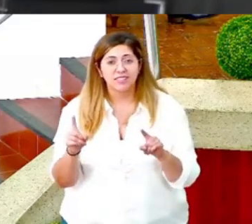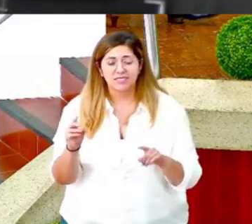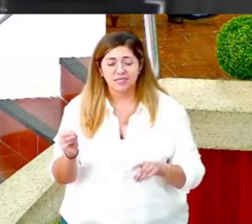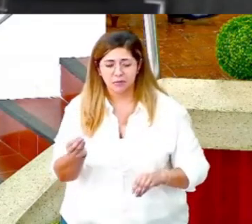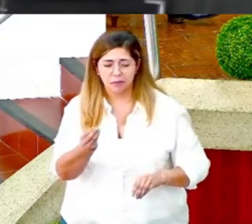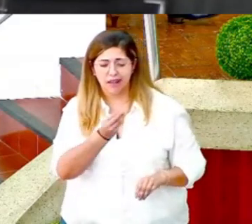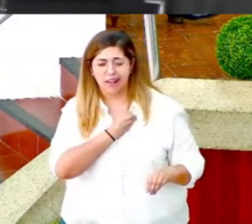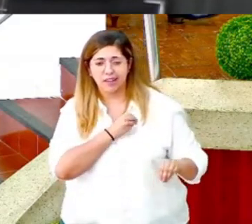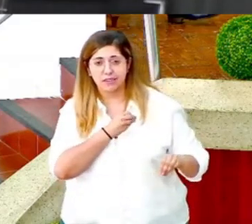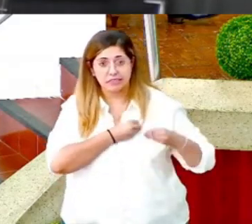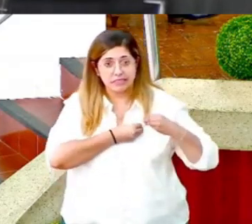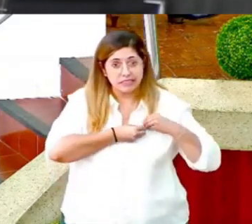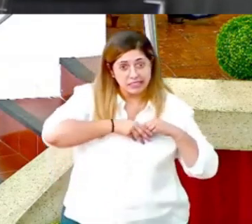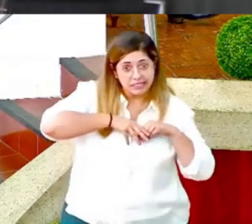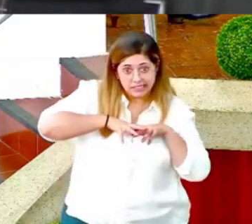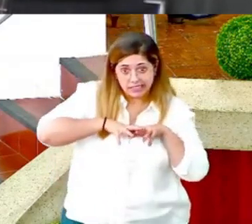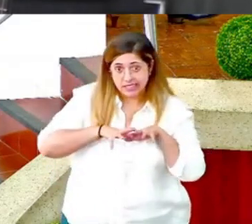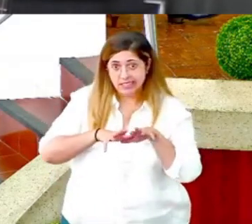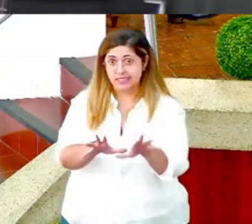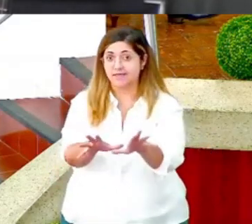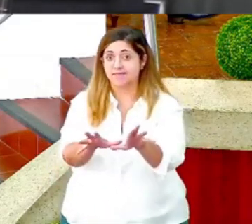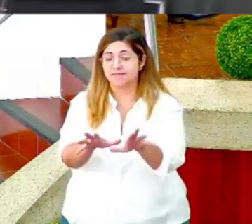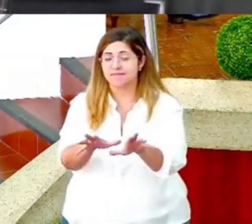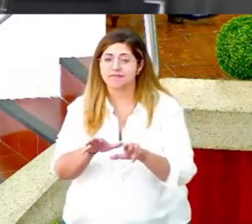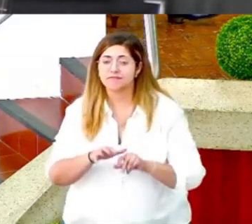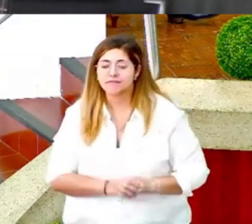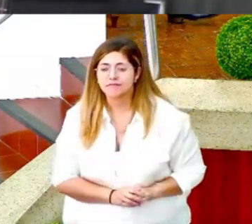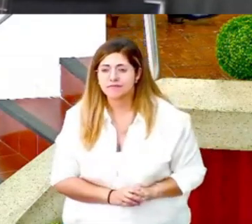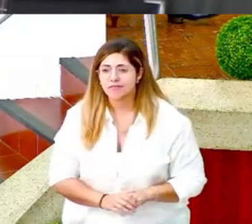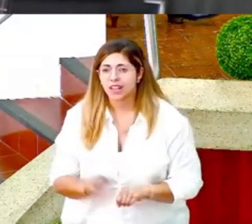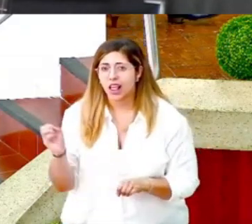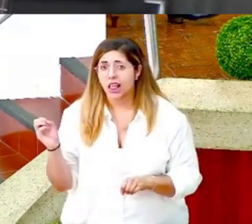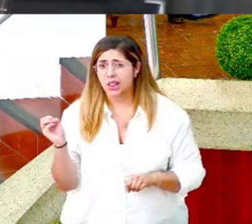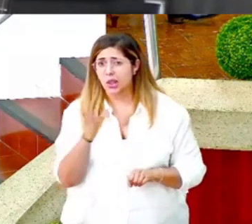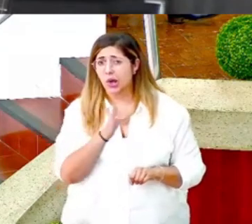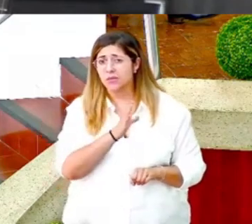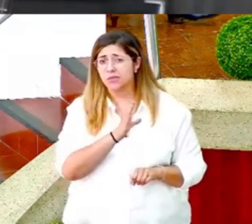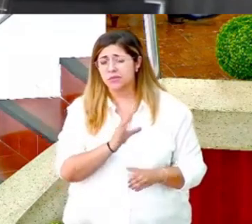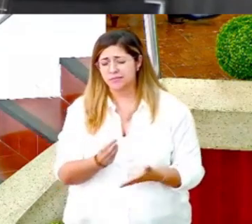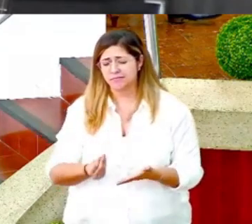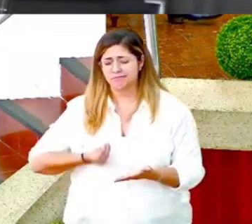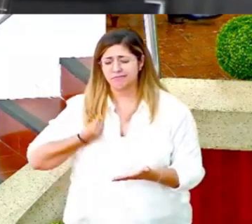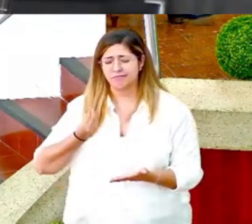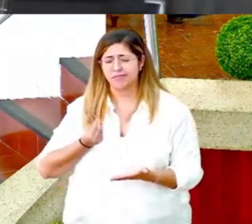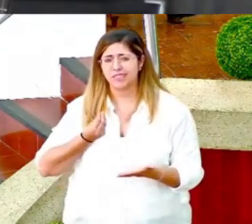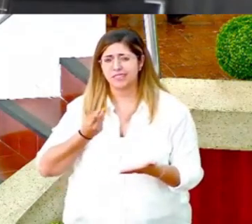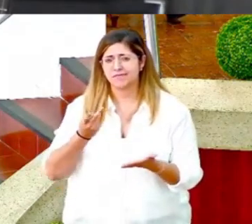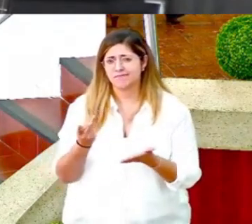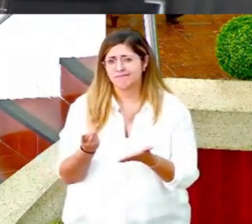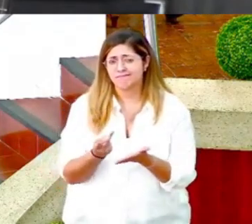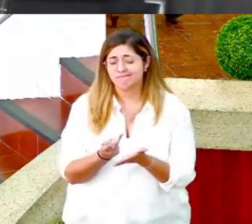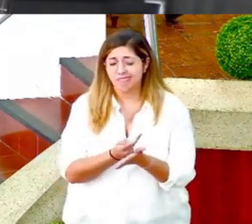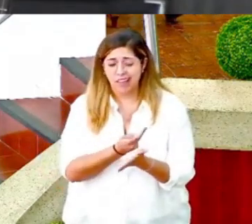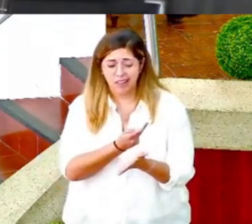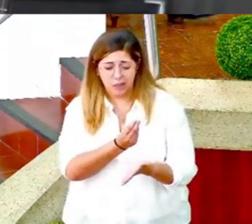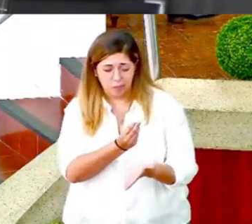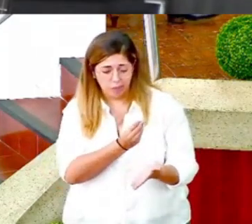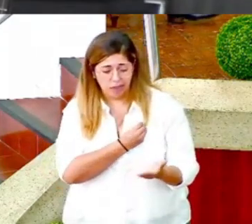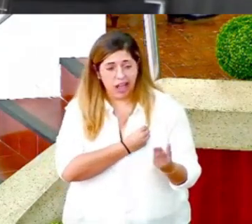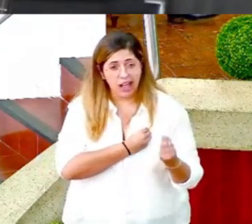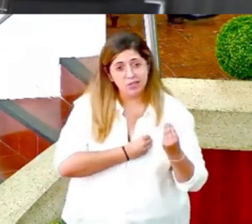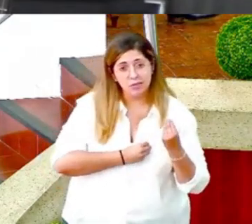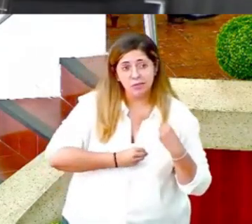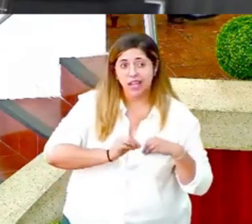de Deus. As novas expectativas de vida vão entrando no meio do povo de Deus. E agora, nesse